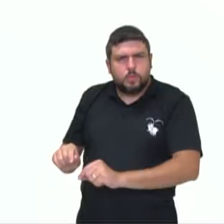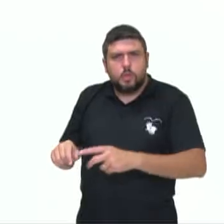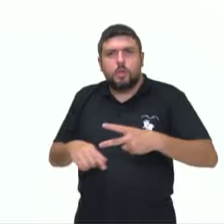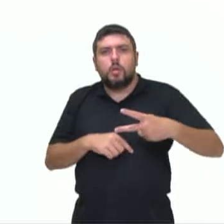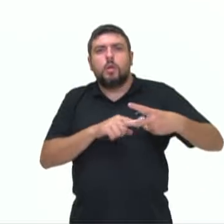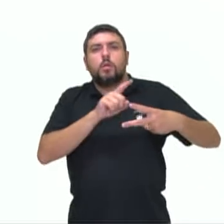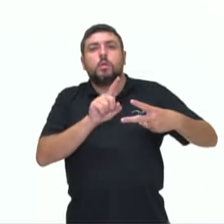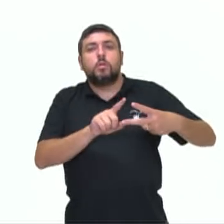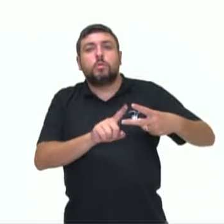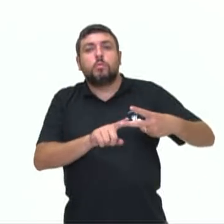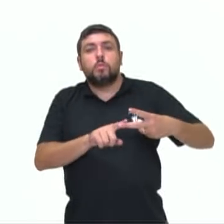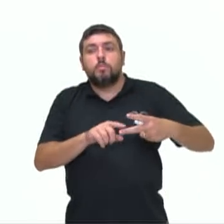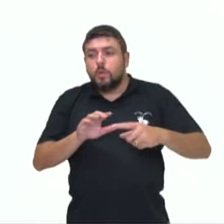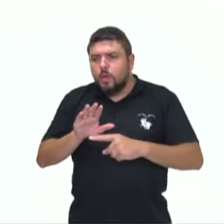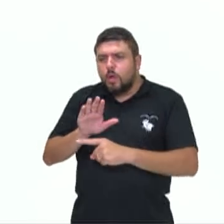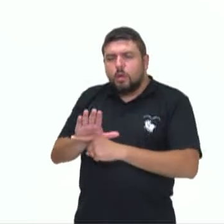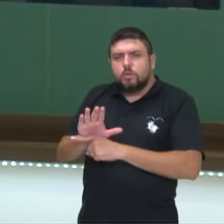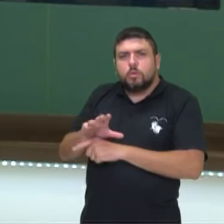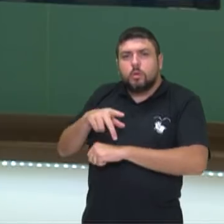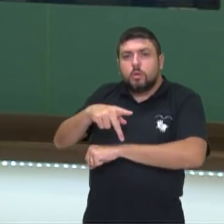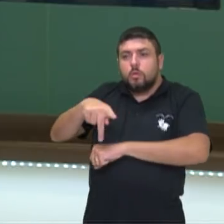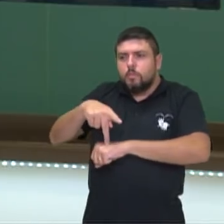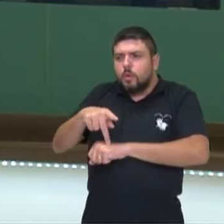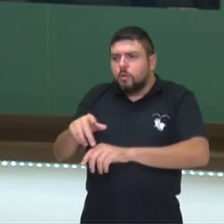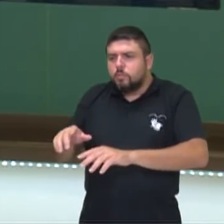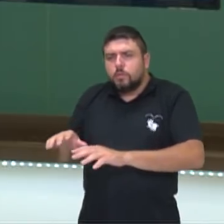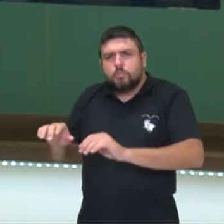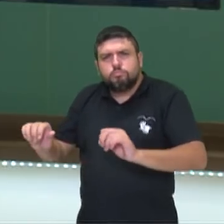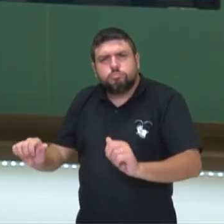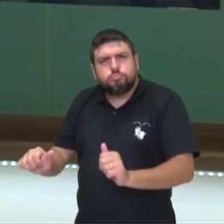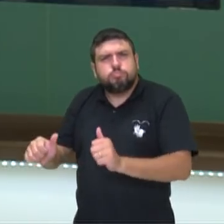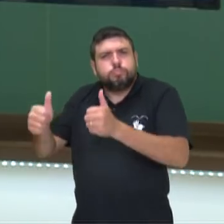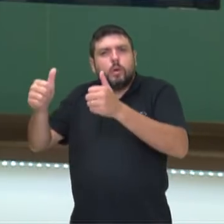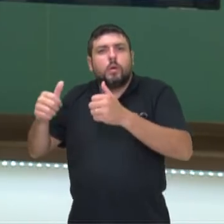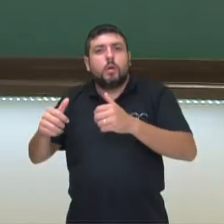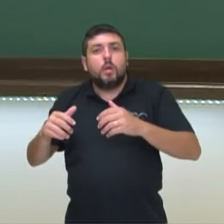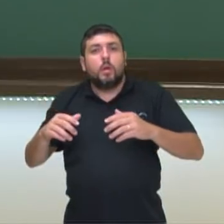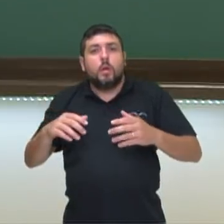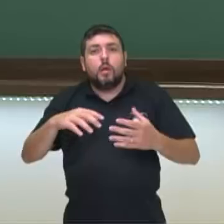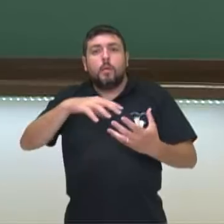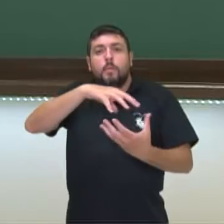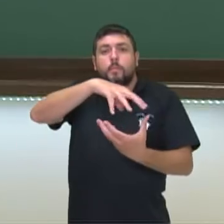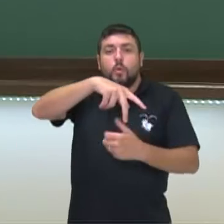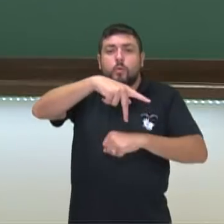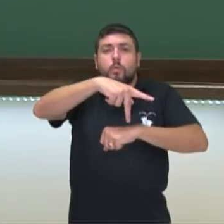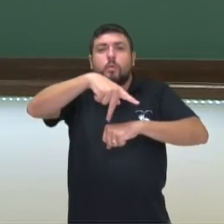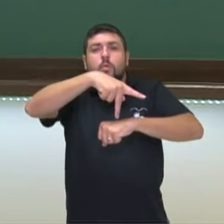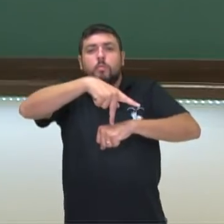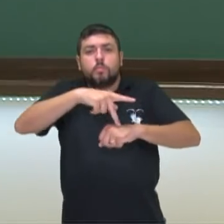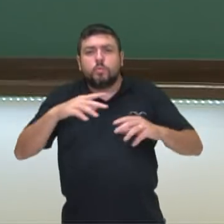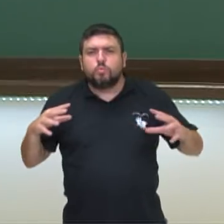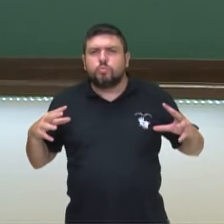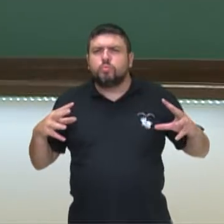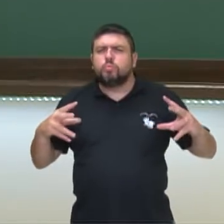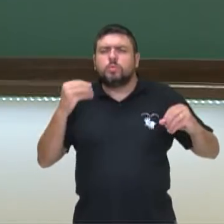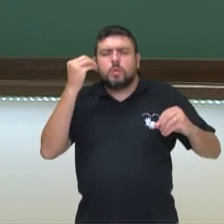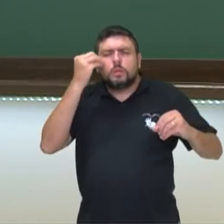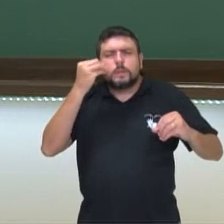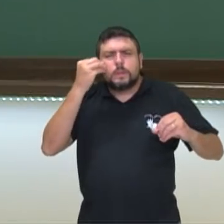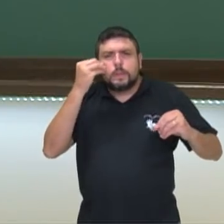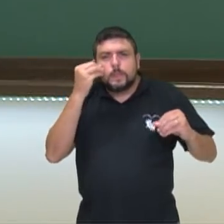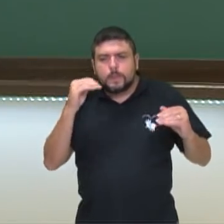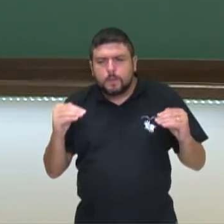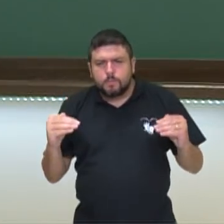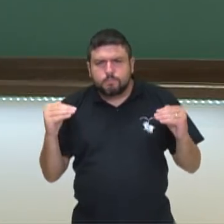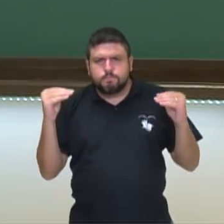uma prosperidade compartilhada, para que grande parte de todos os países tenham possibilidade de se desenvolver economicamente,